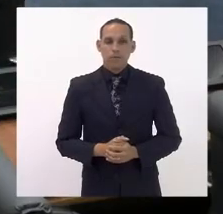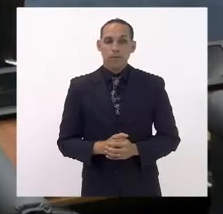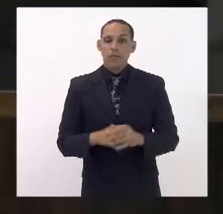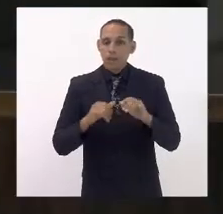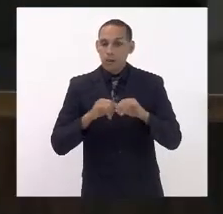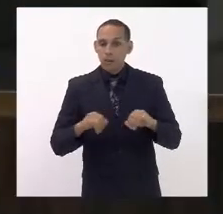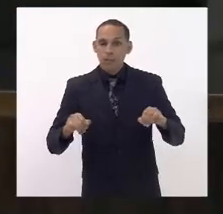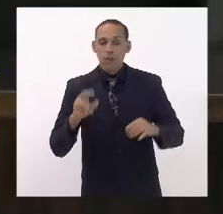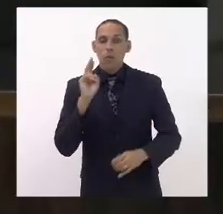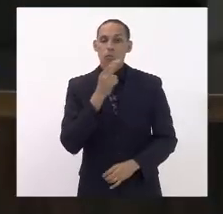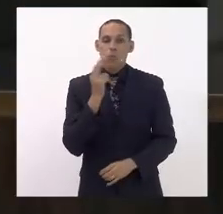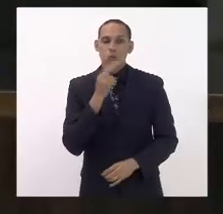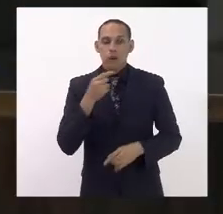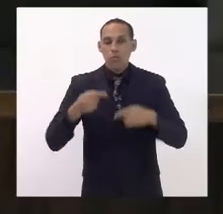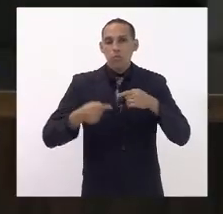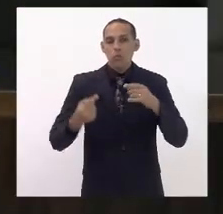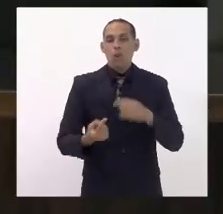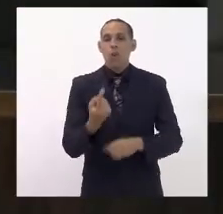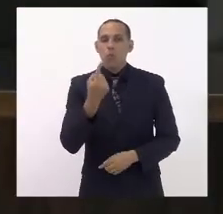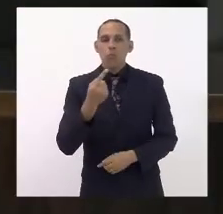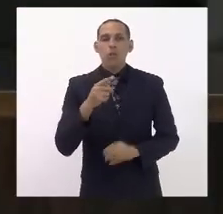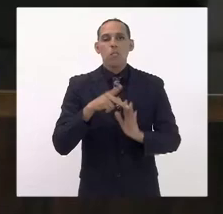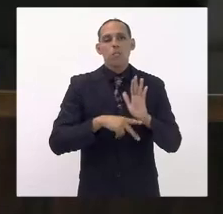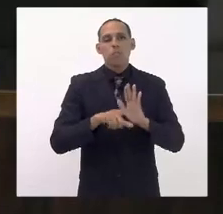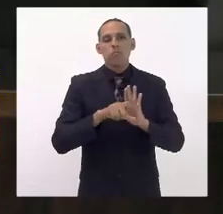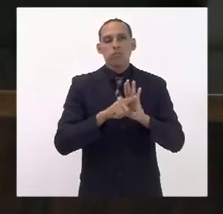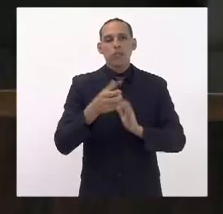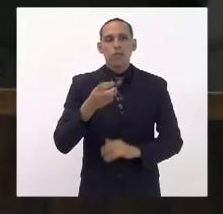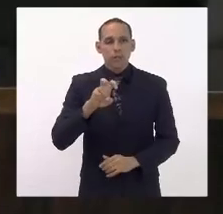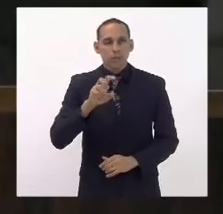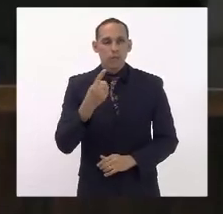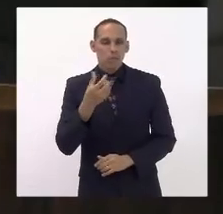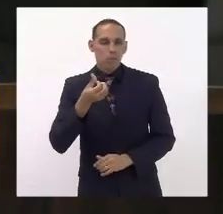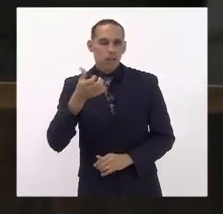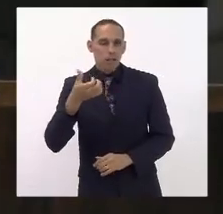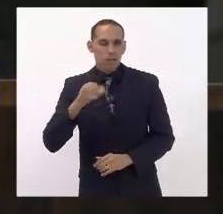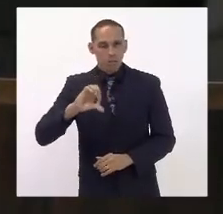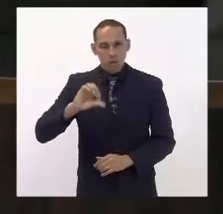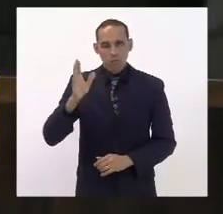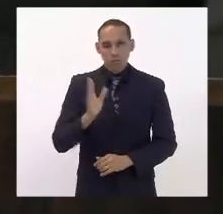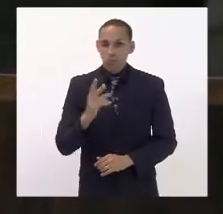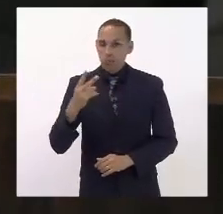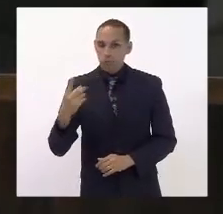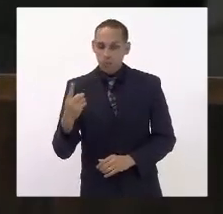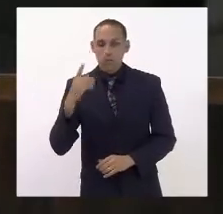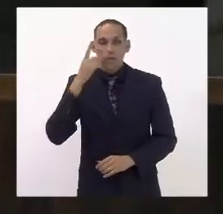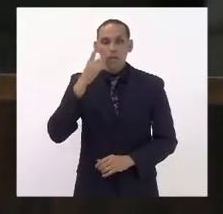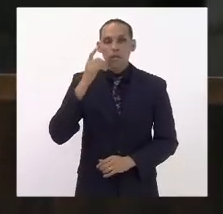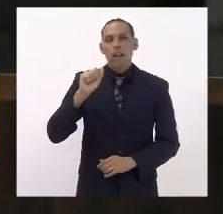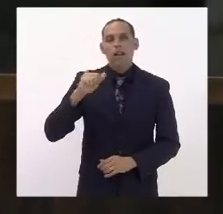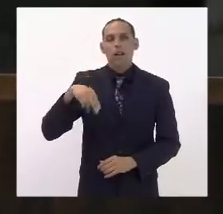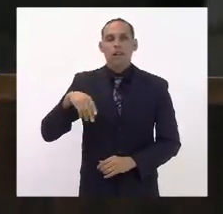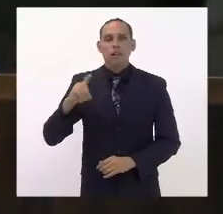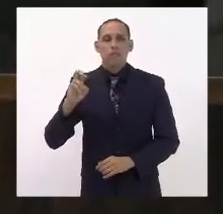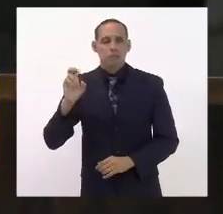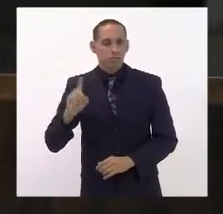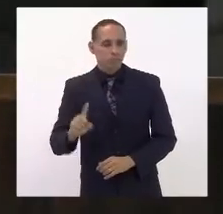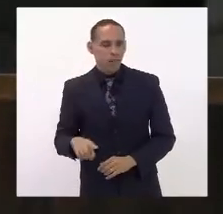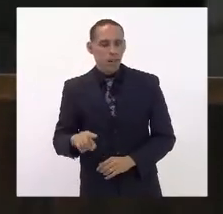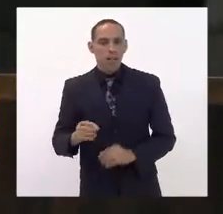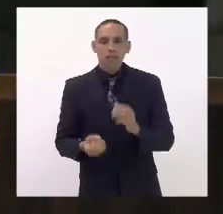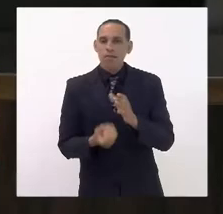Anuncio, em regime de urgência e discussão única, projeto de lei 5169 de 21, de autoria do deputado André Correia, que cria legislação que